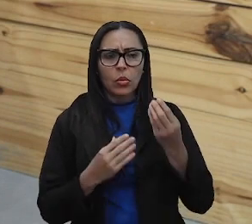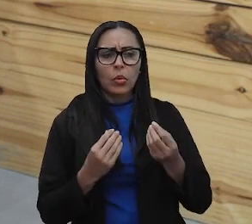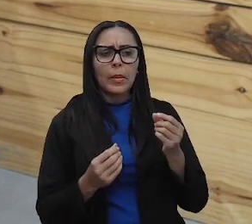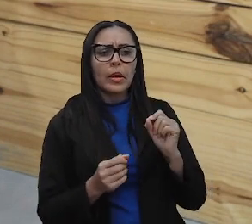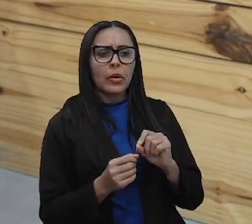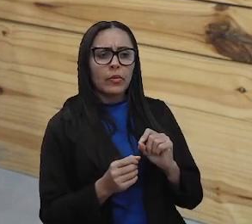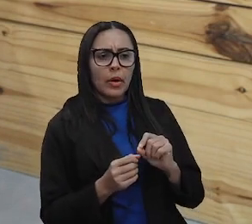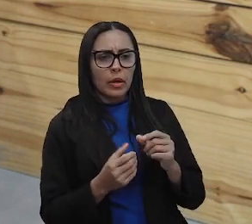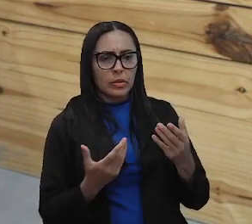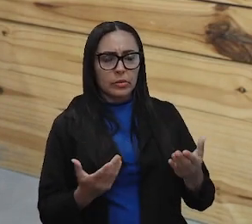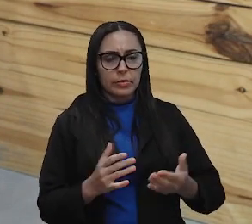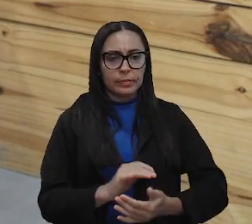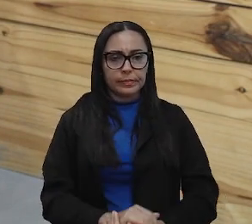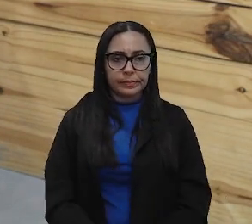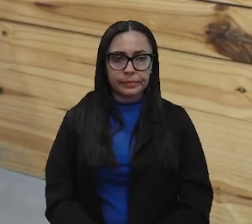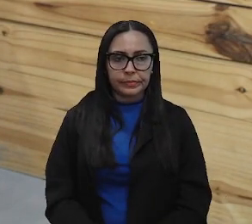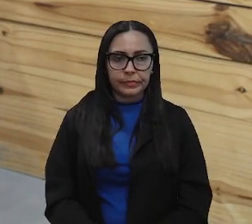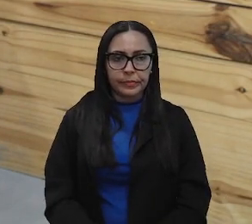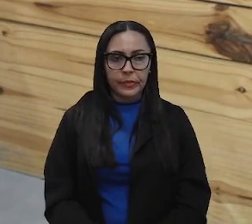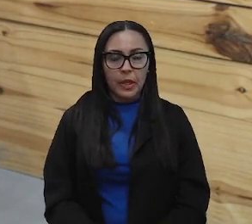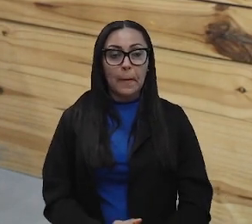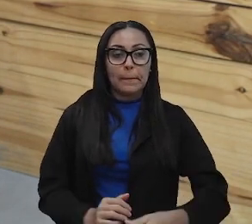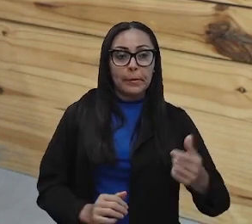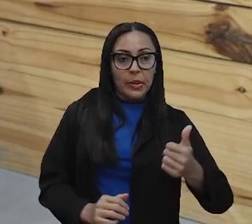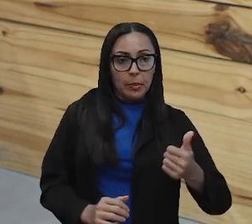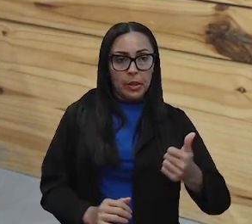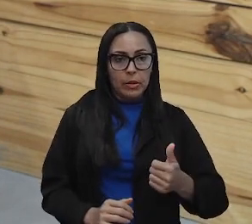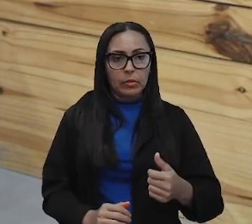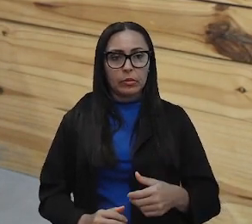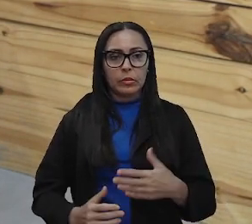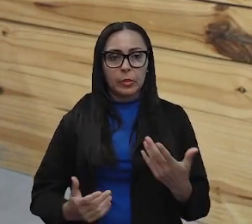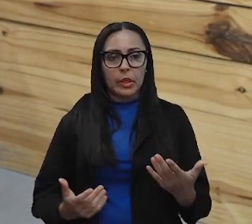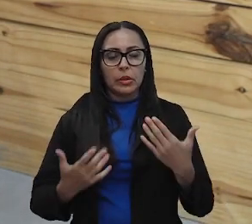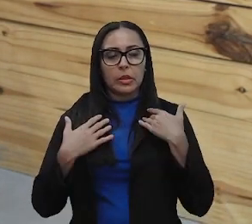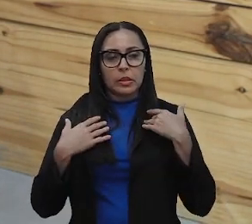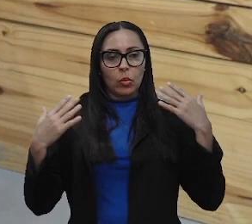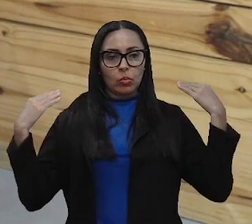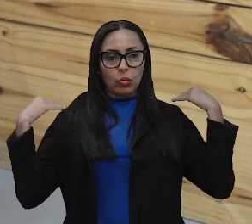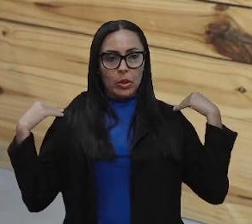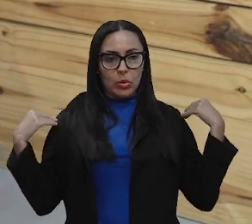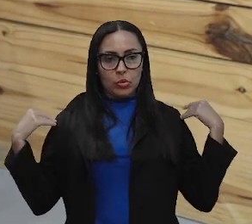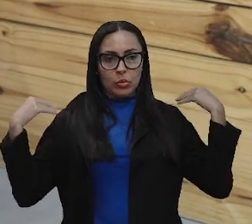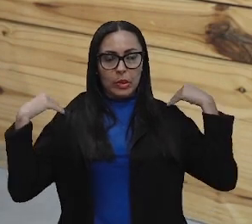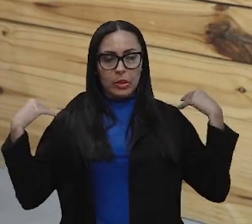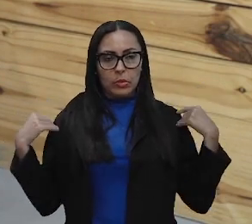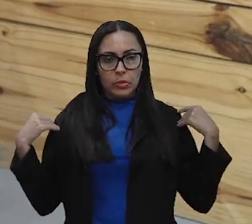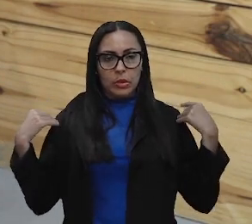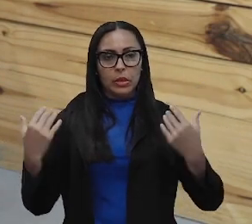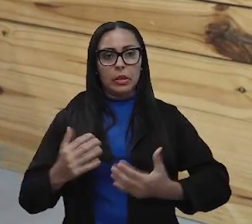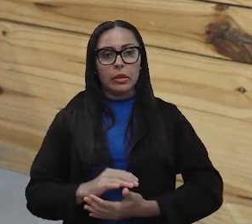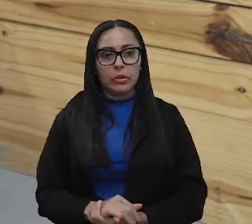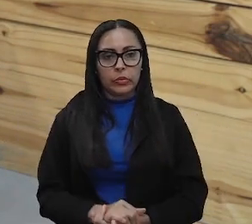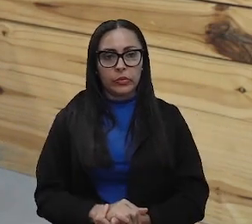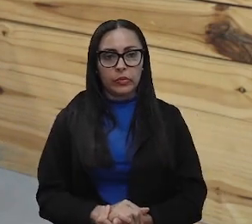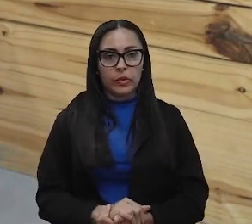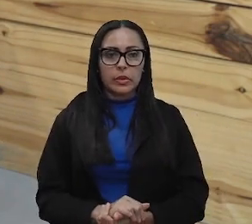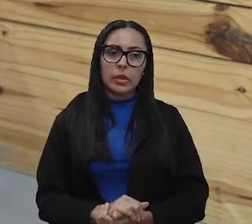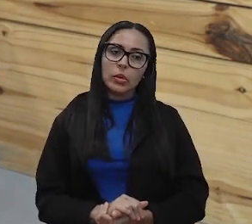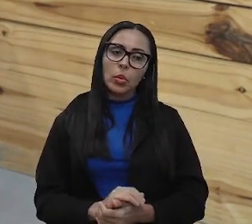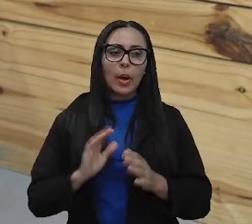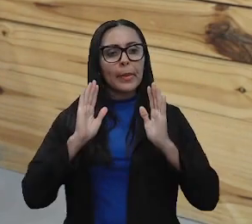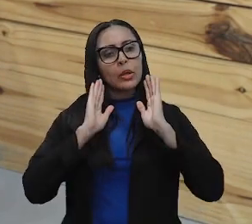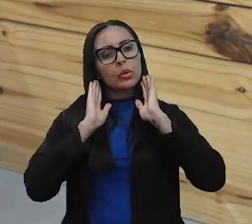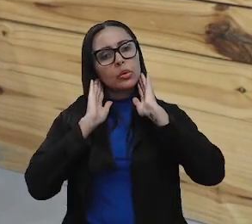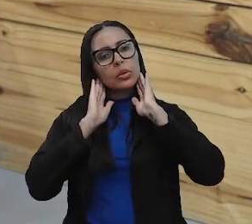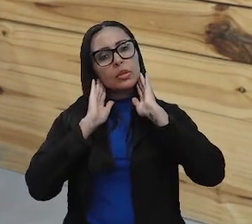exercício? Alongar. Primeiramente, se são os membros superiores, não é isso? Vamos fazer um alongamento nessa área